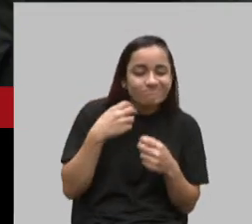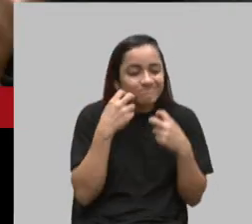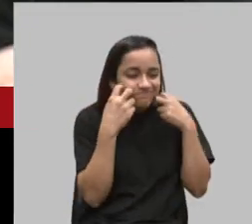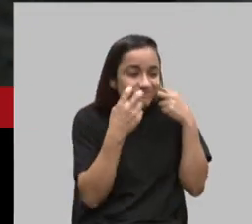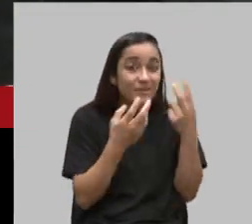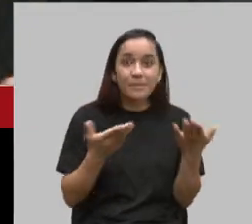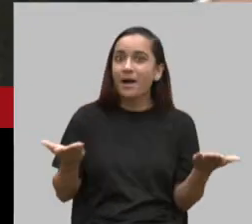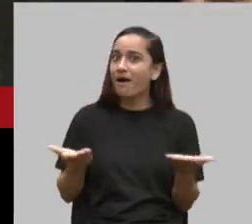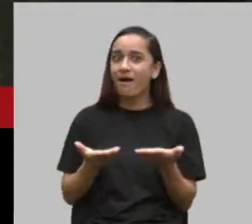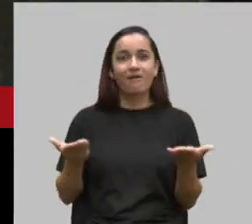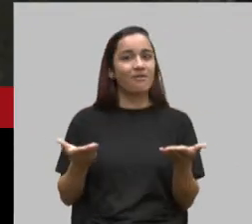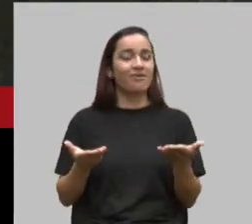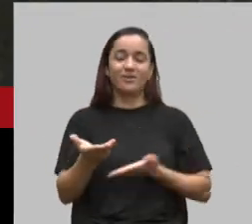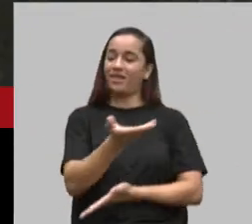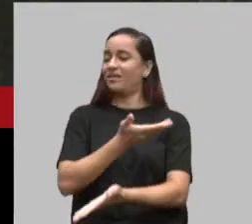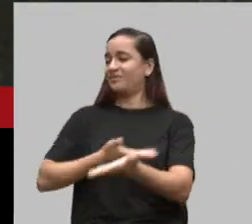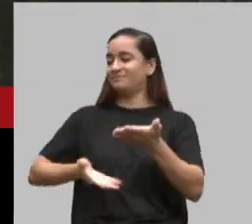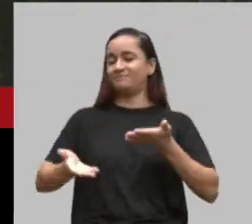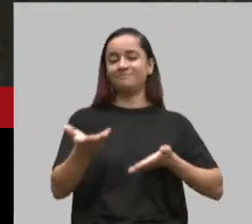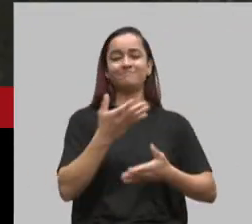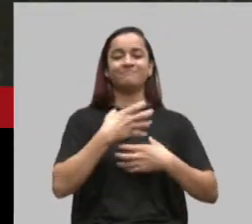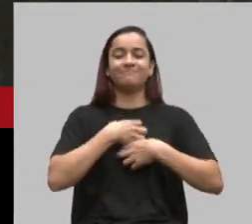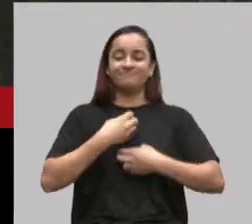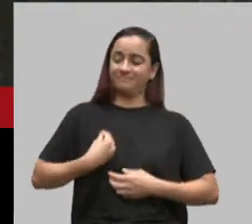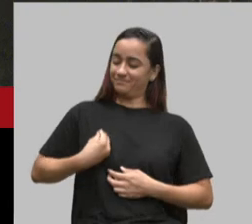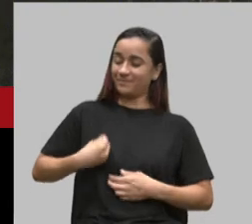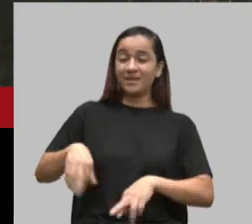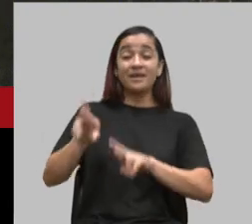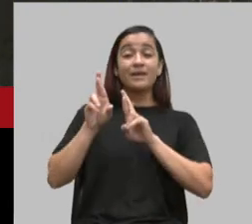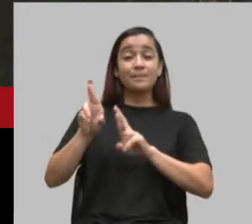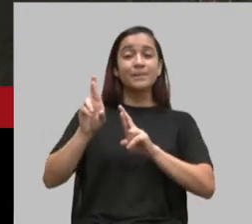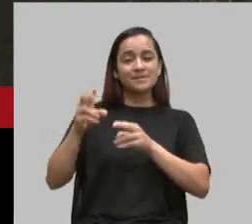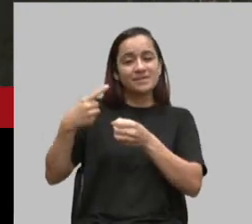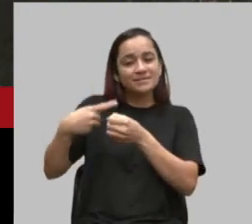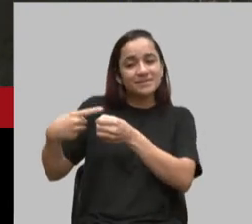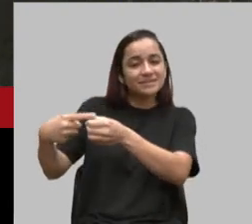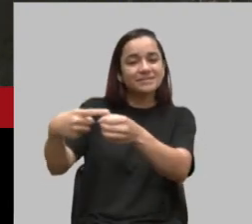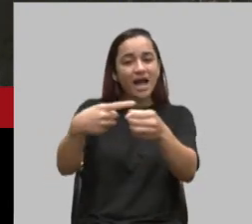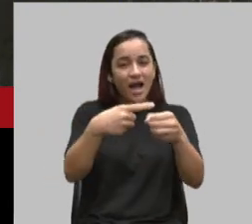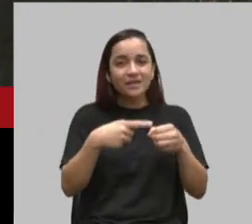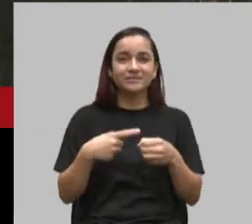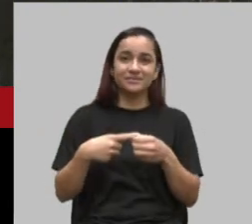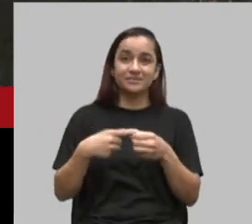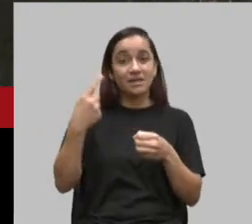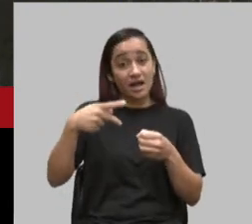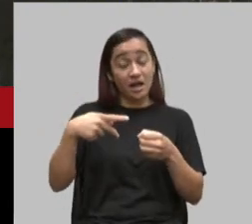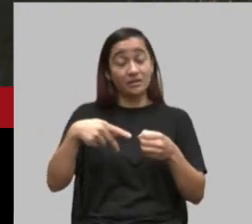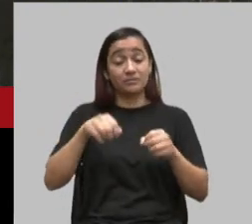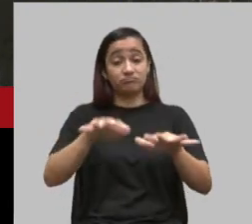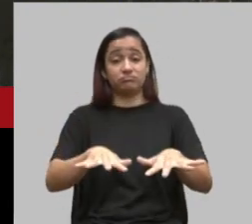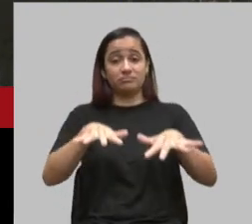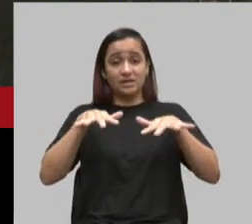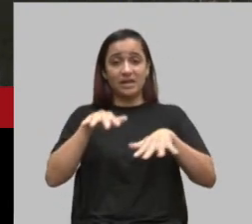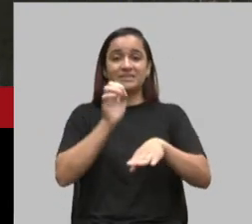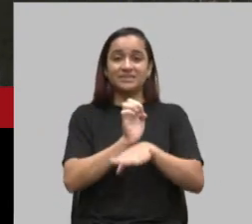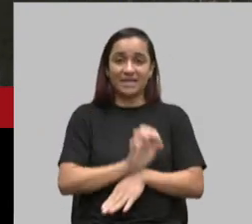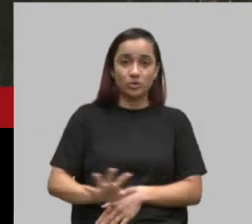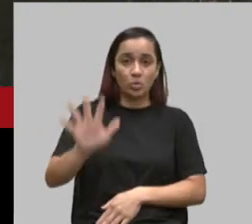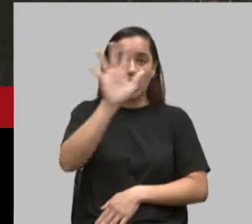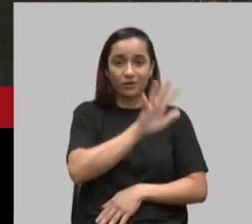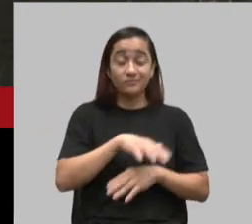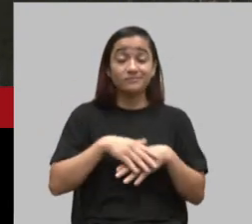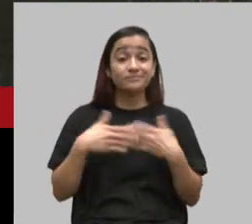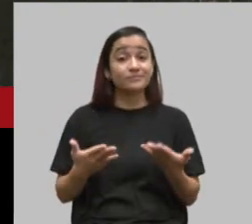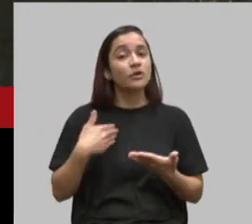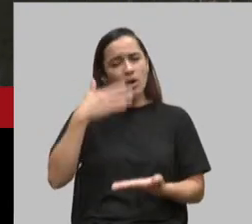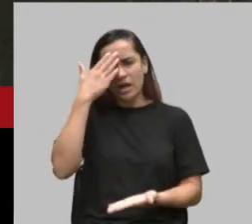gente tá aqui né representando as nossas cidades e na plenária Estadual acredito também que o incentivo